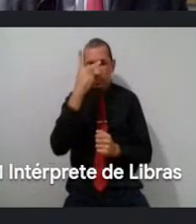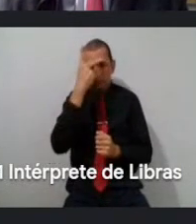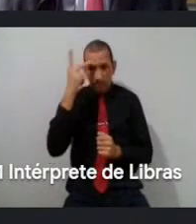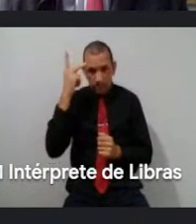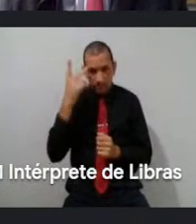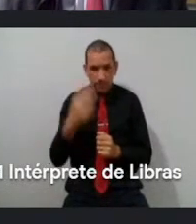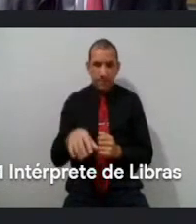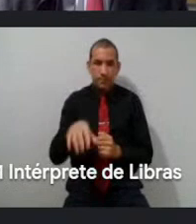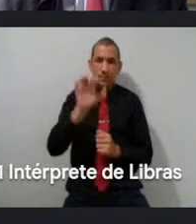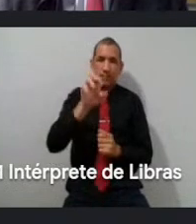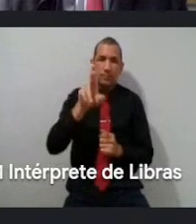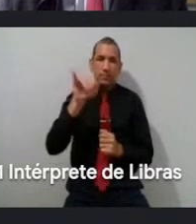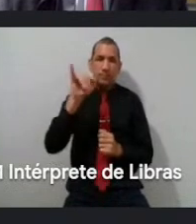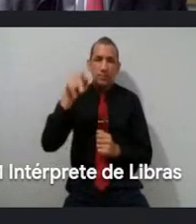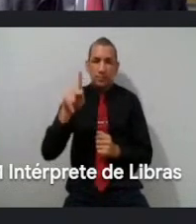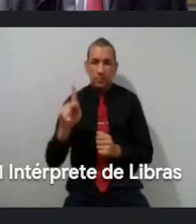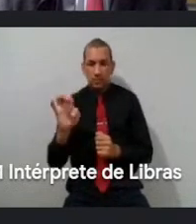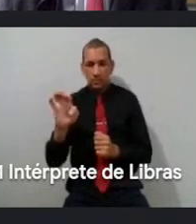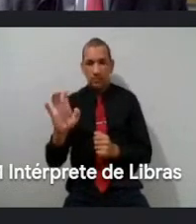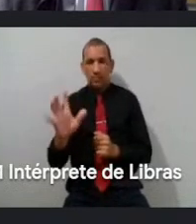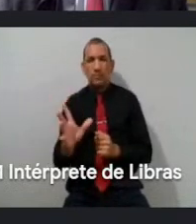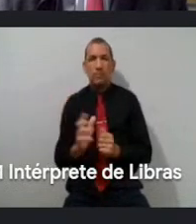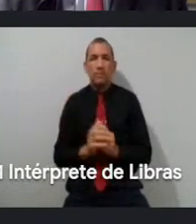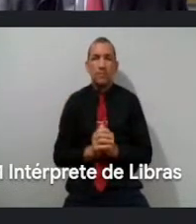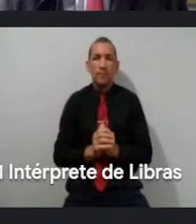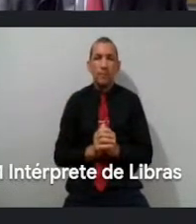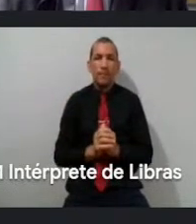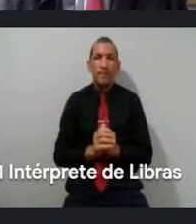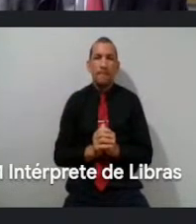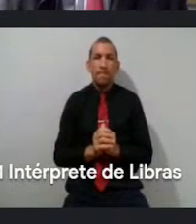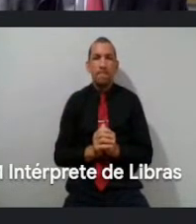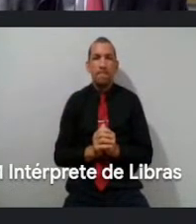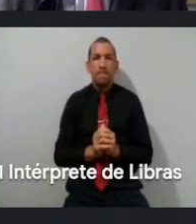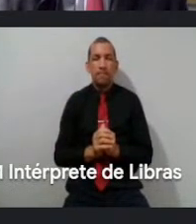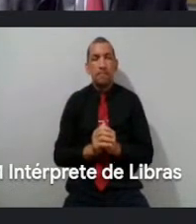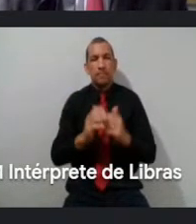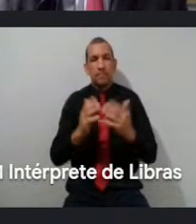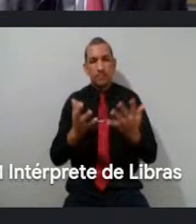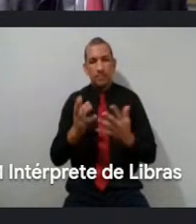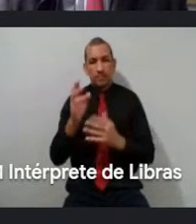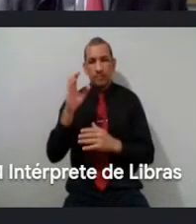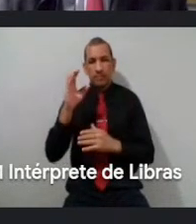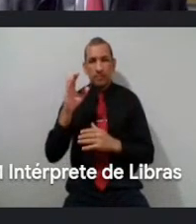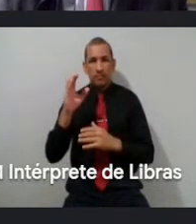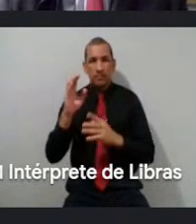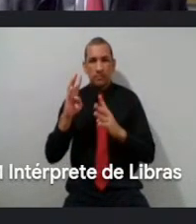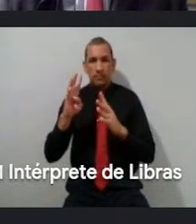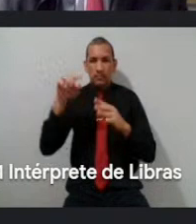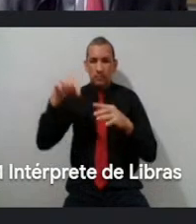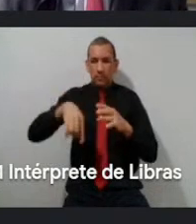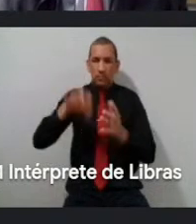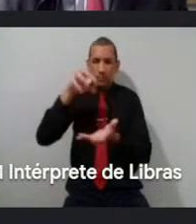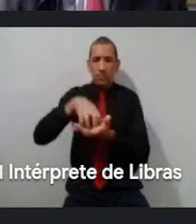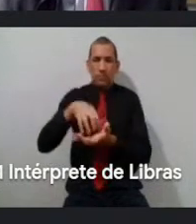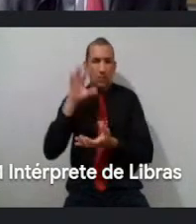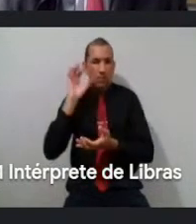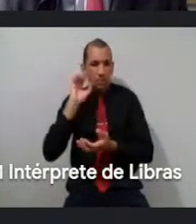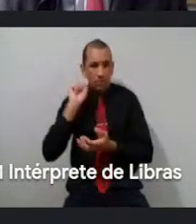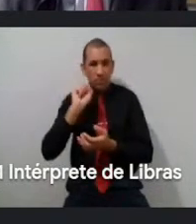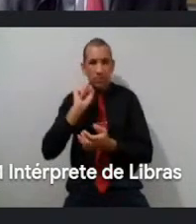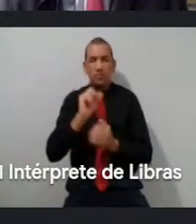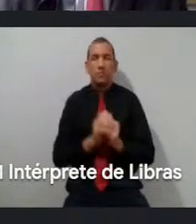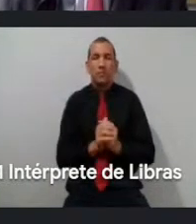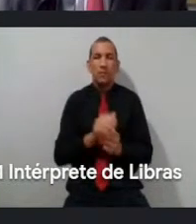Henrique alguém Romero é da ouvidoria Regional Eleitoral